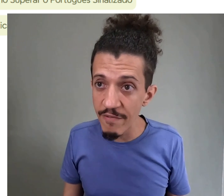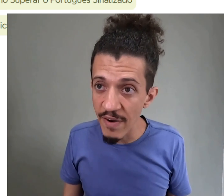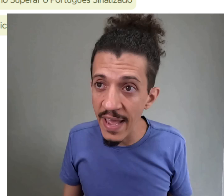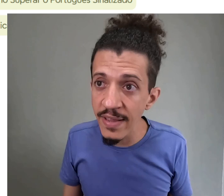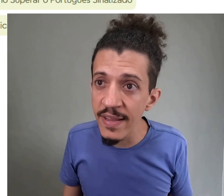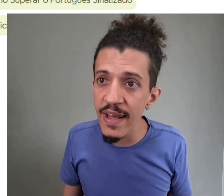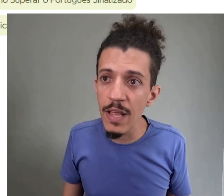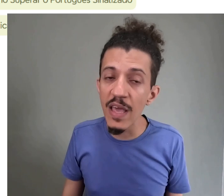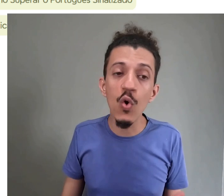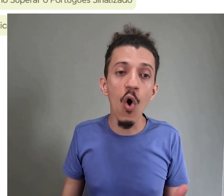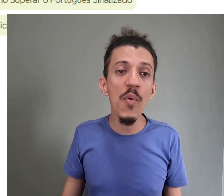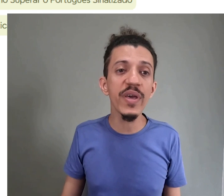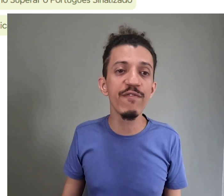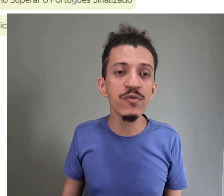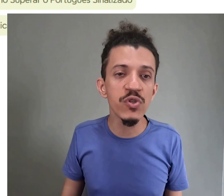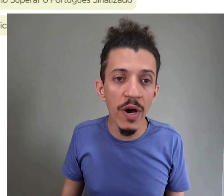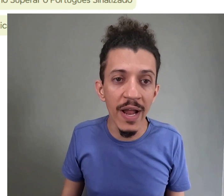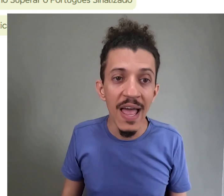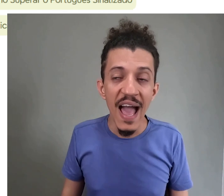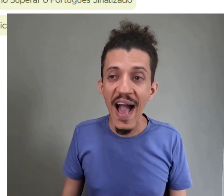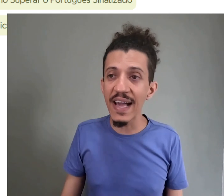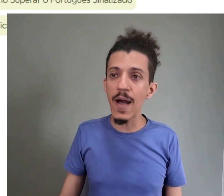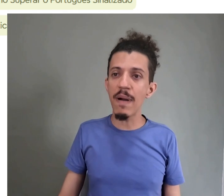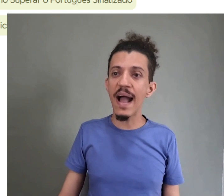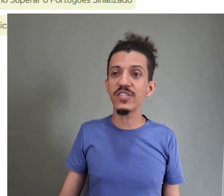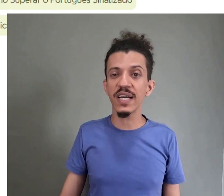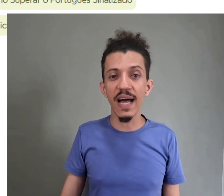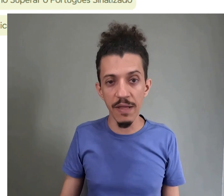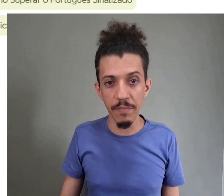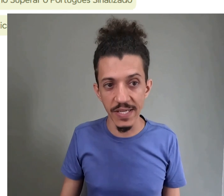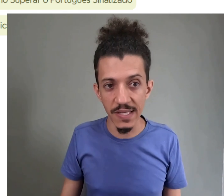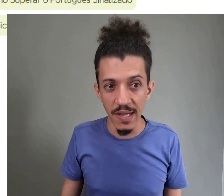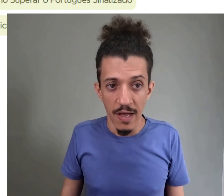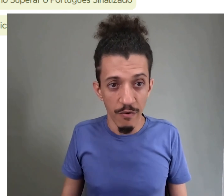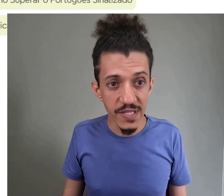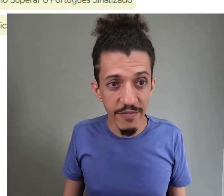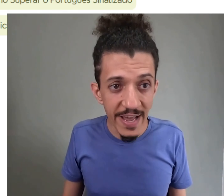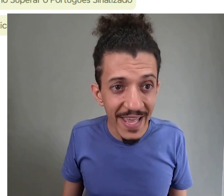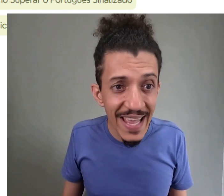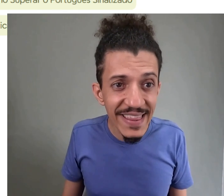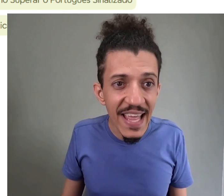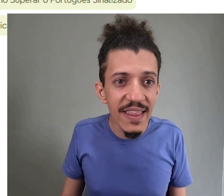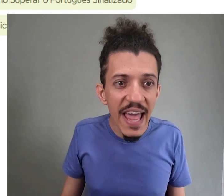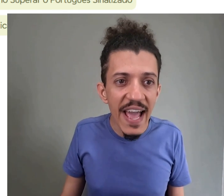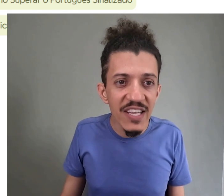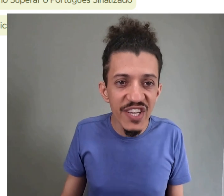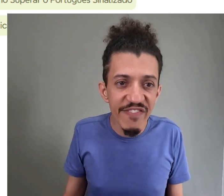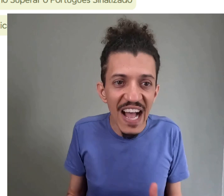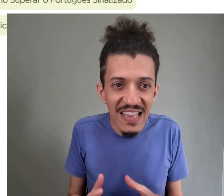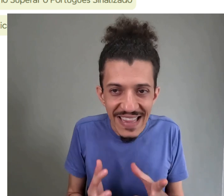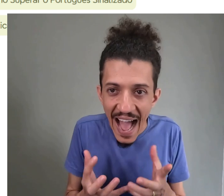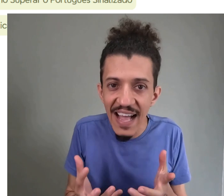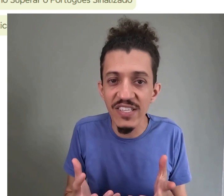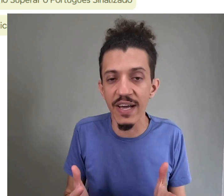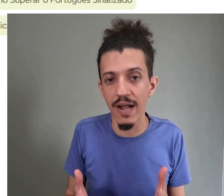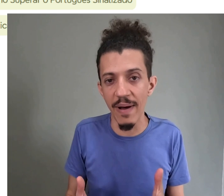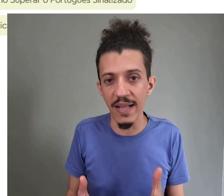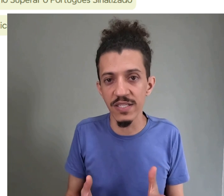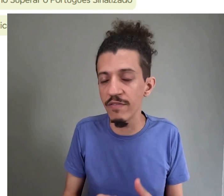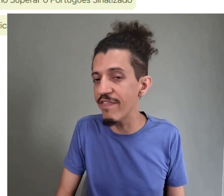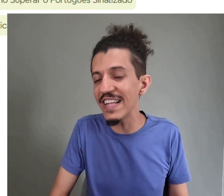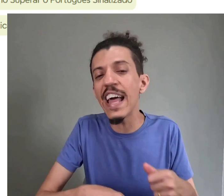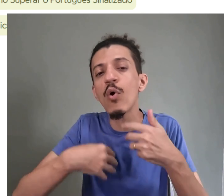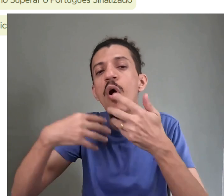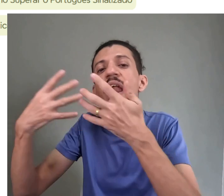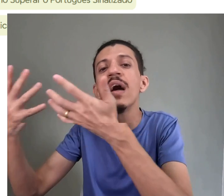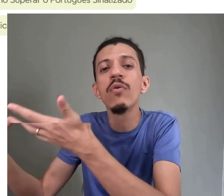Você vai entender também como que funciona a gramática da Libras. Você vai entender de verdade a gramática. Você não